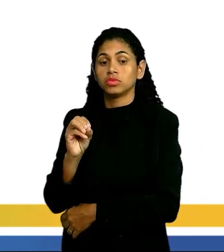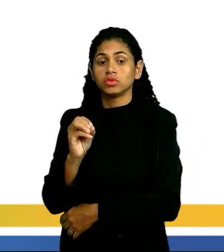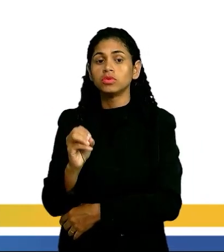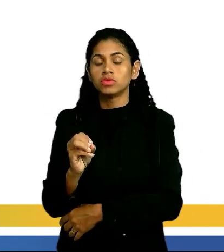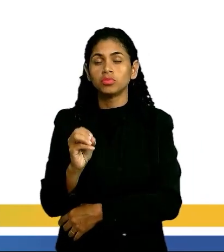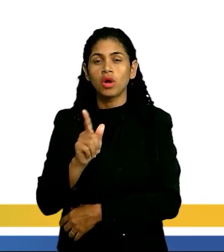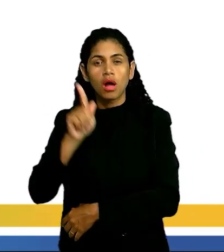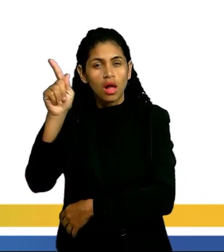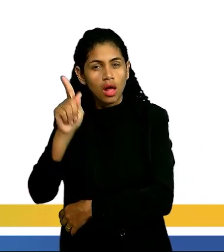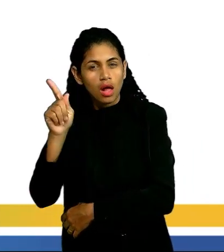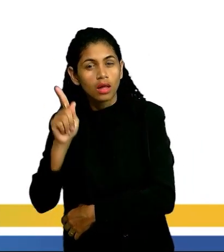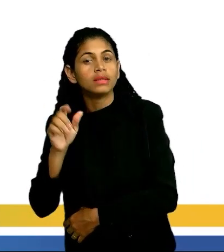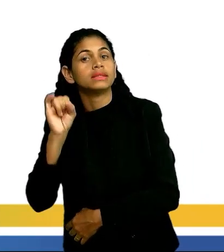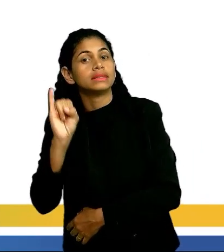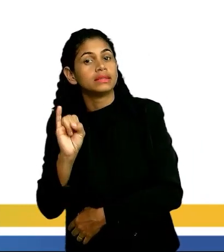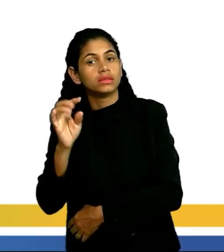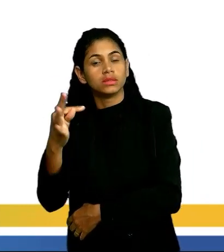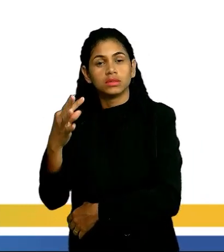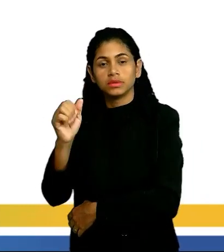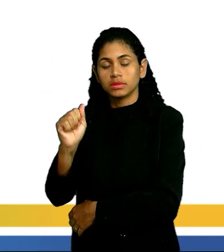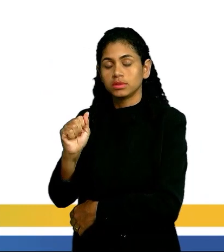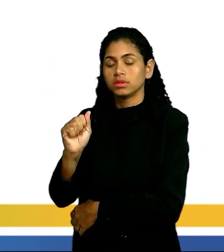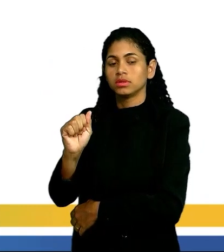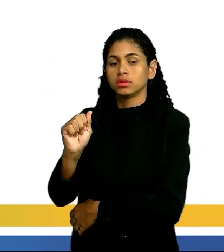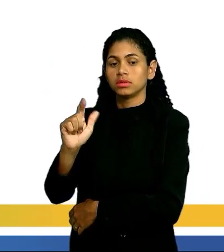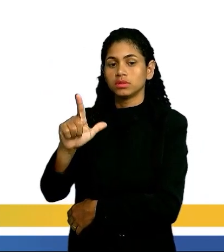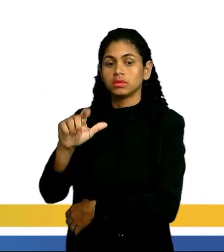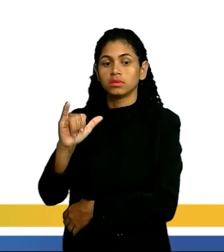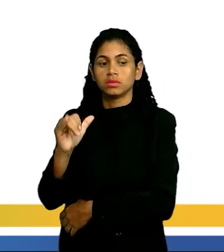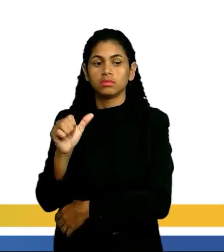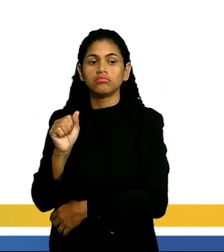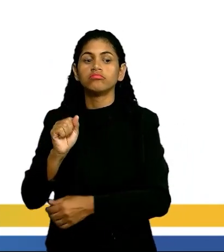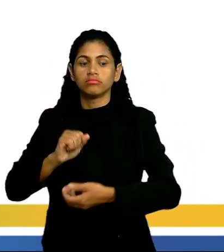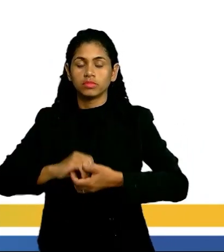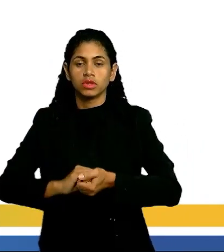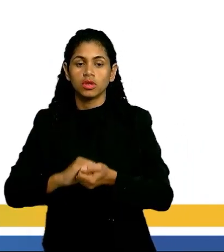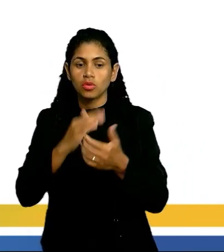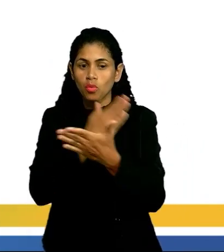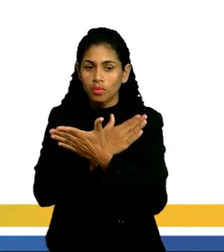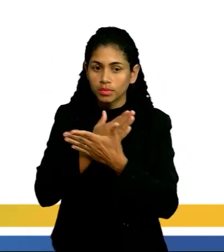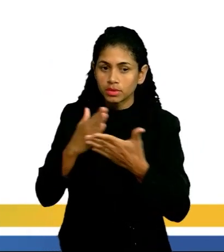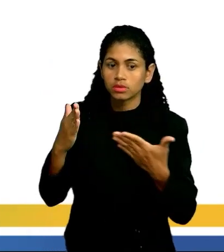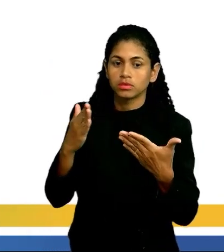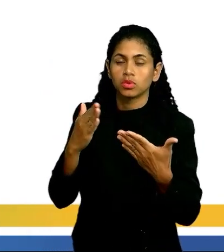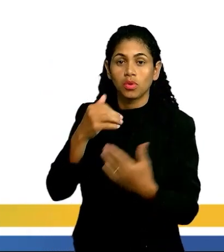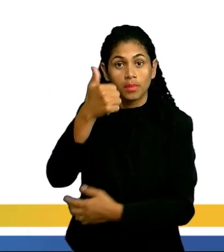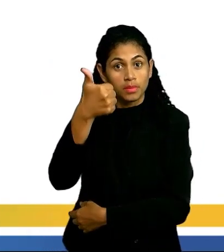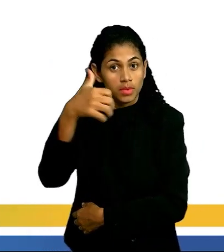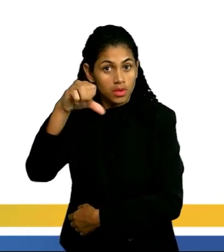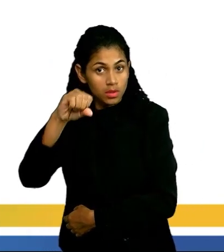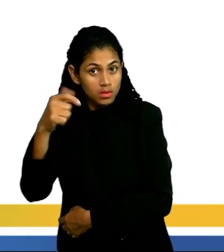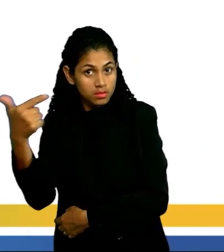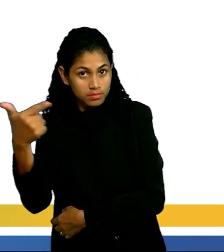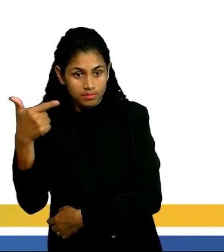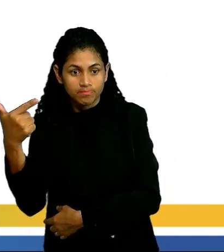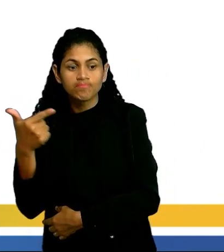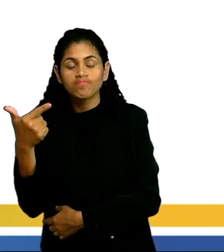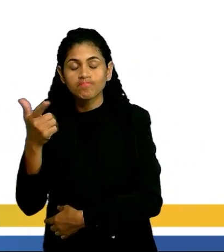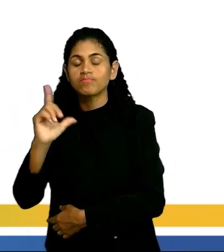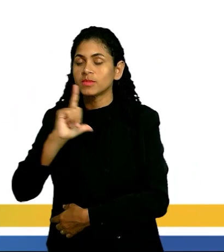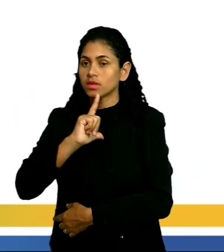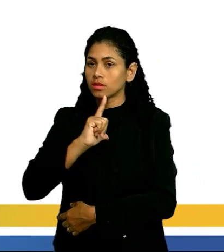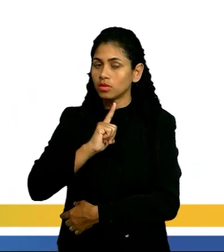se iniciar na Itália no ano de 1922, como você está vendo, né? E vai ter também